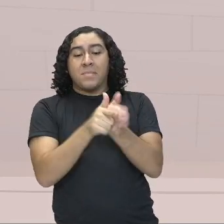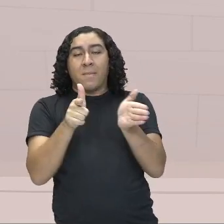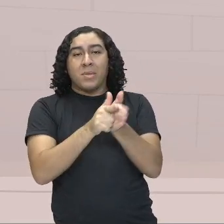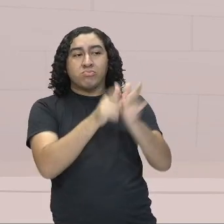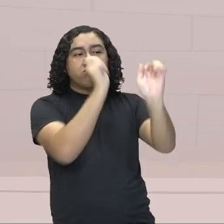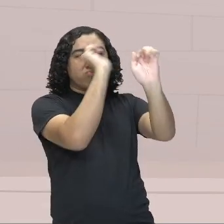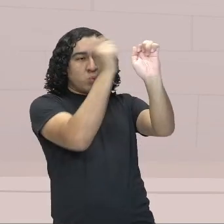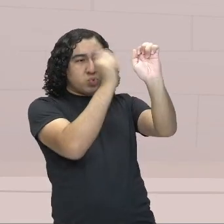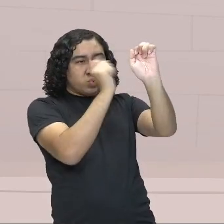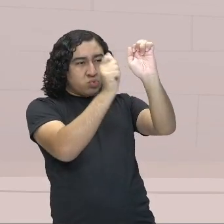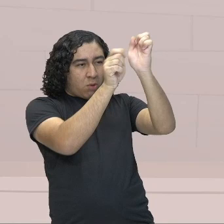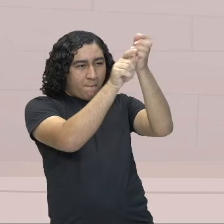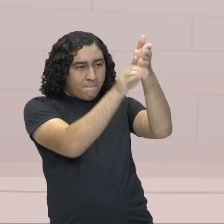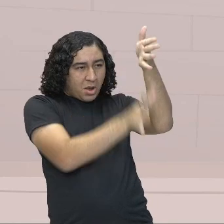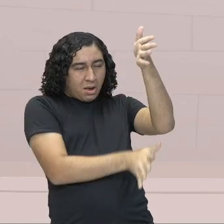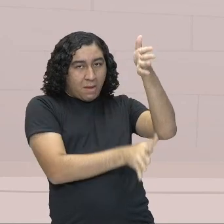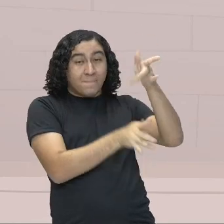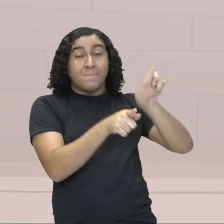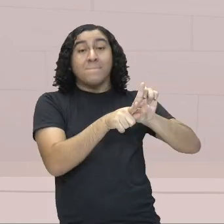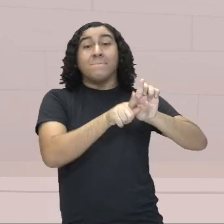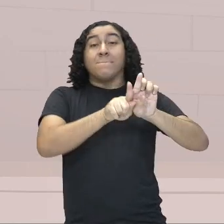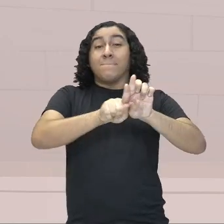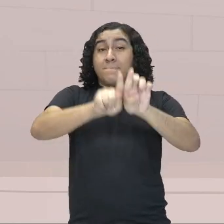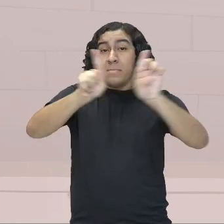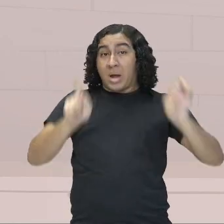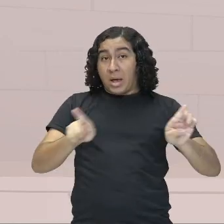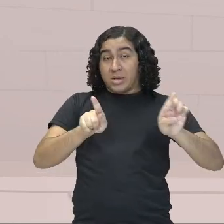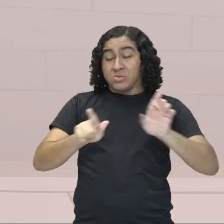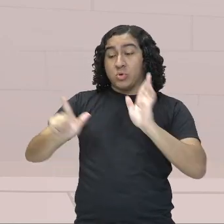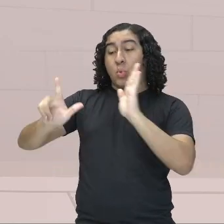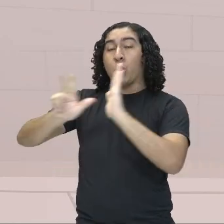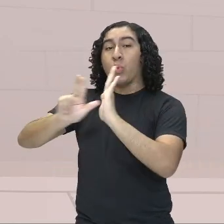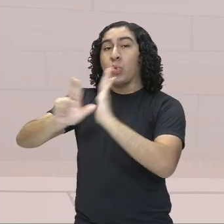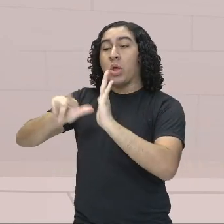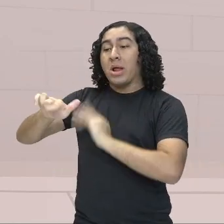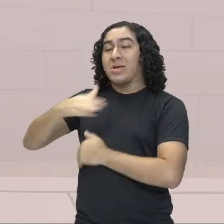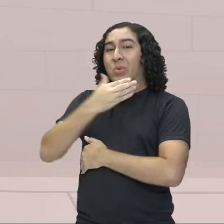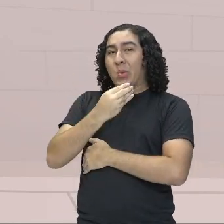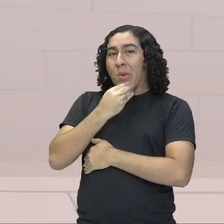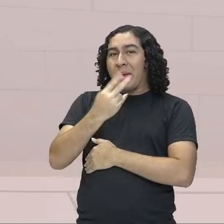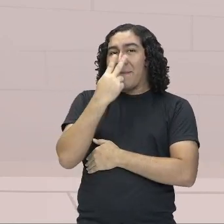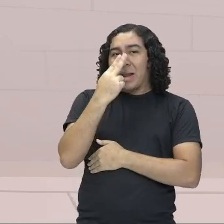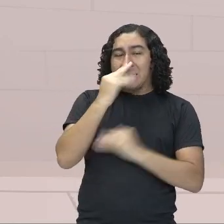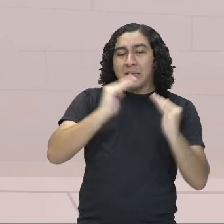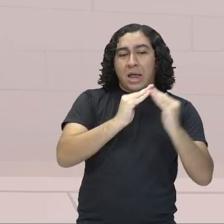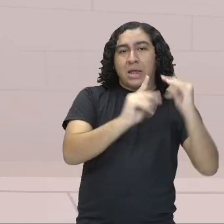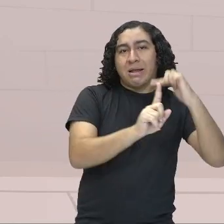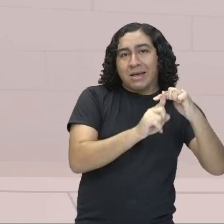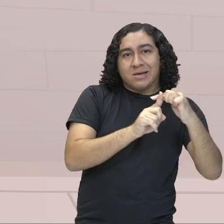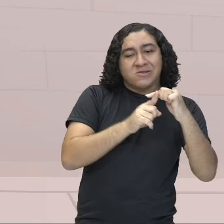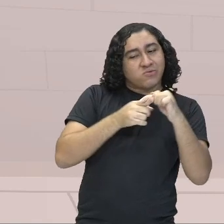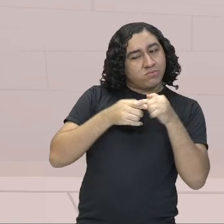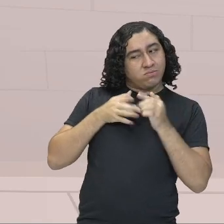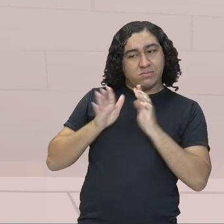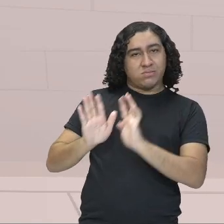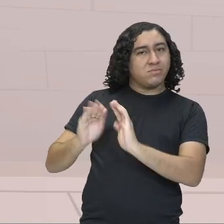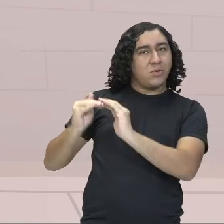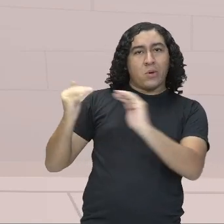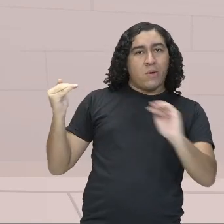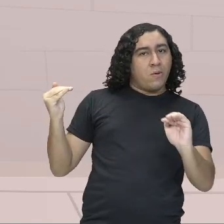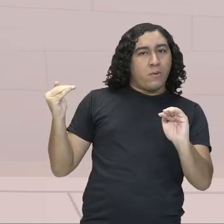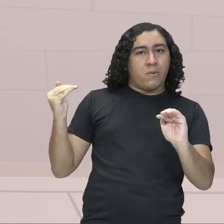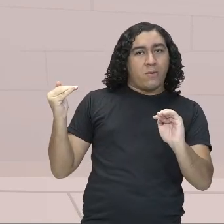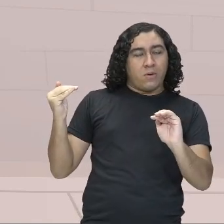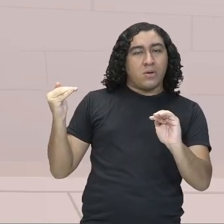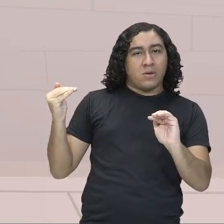igreja. Porém, contudo, todavia, né, o Martinho Lutero não vai ser bem quisto ali neste momento pela Igreja Católica e também durante